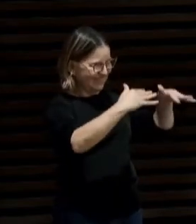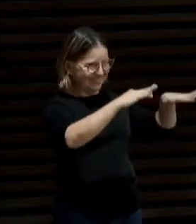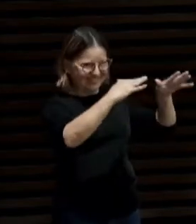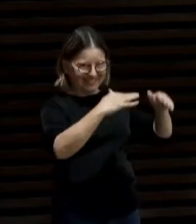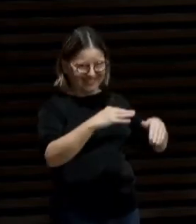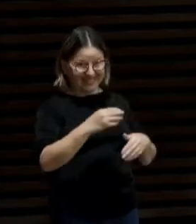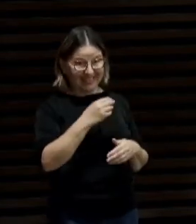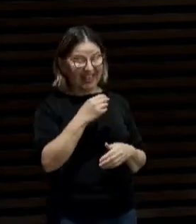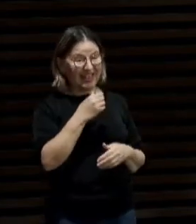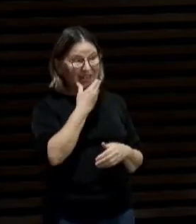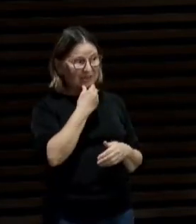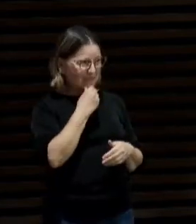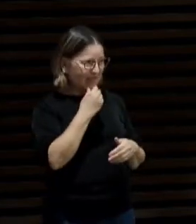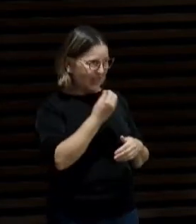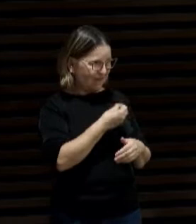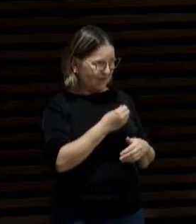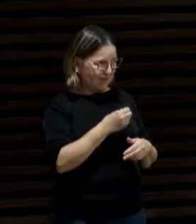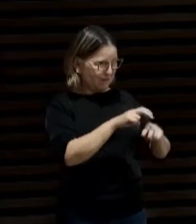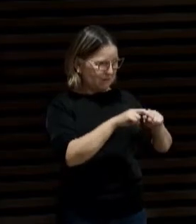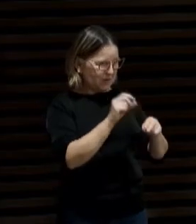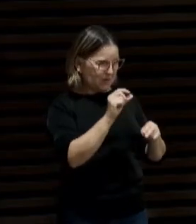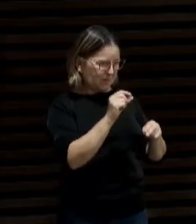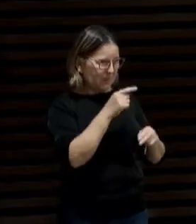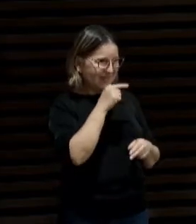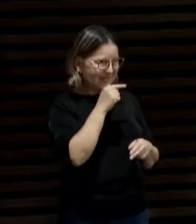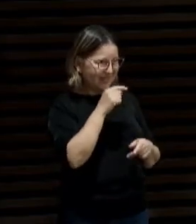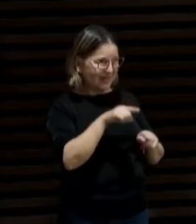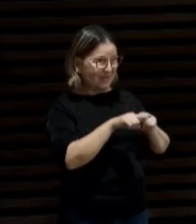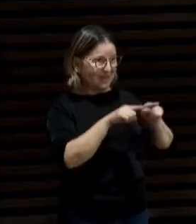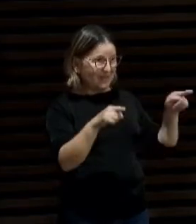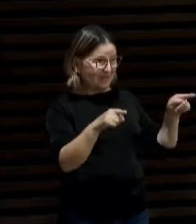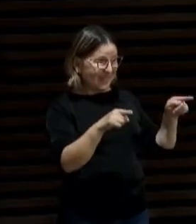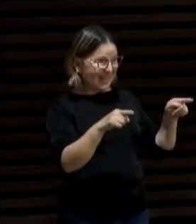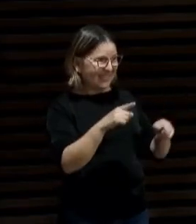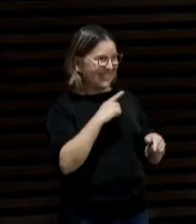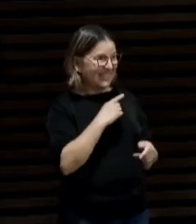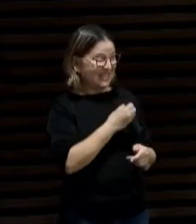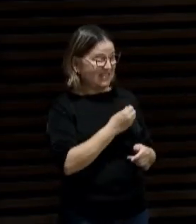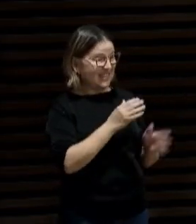pelos dedos, mas aqueles que são de Jesus Cristo vivem por aquela imensidão infinita do mar.